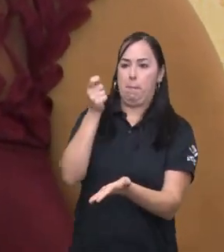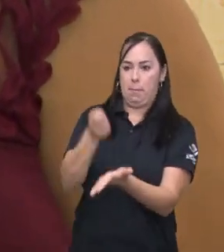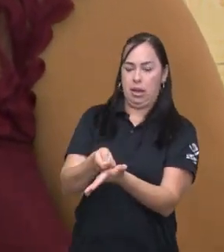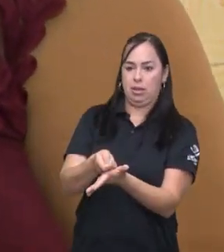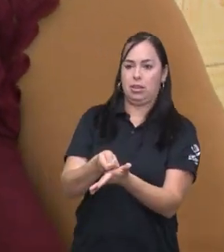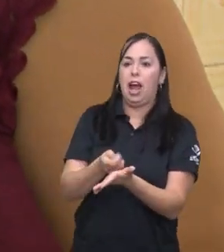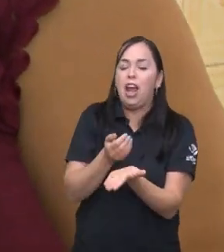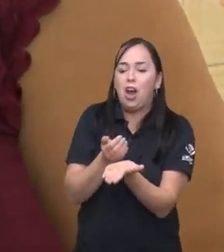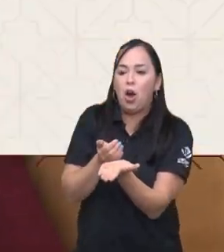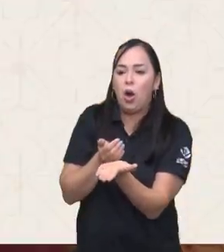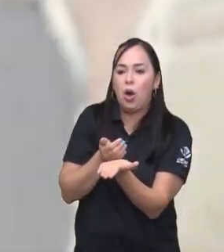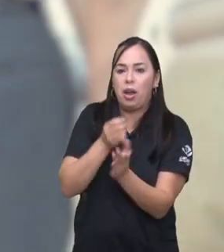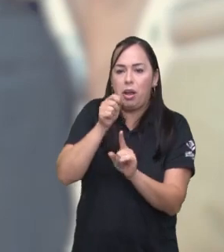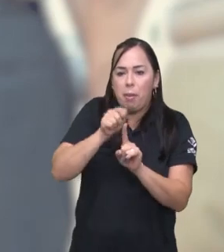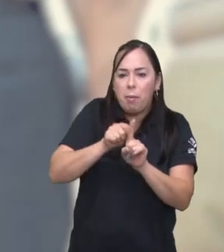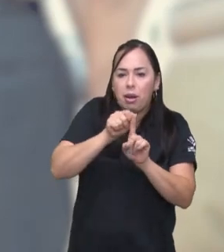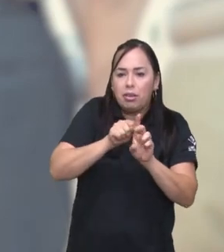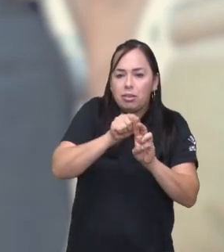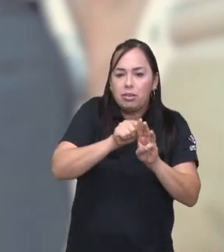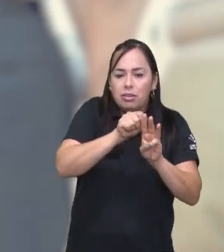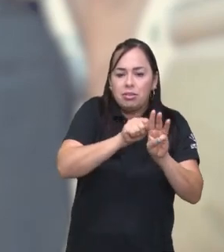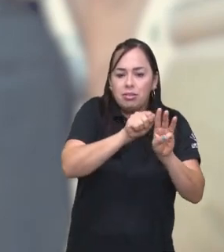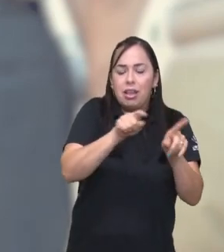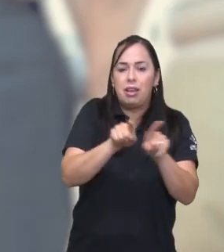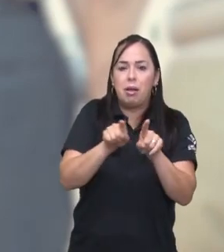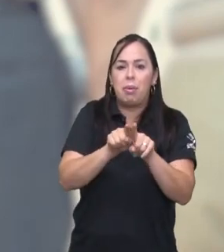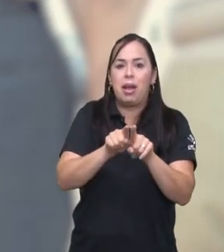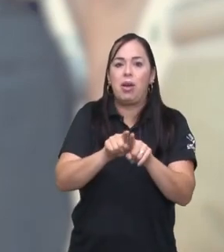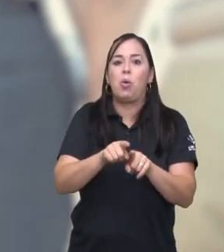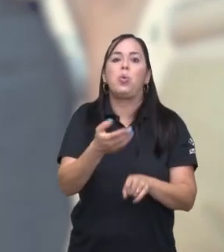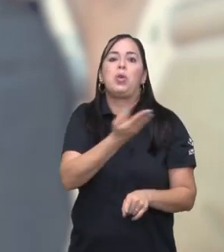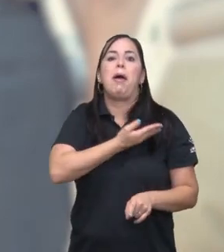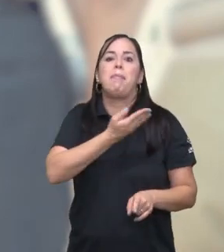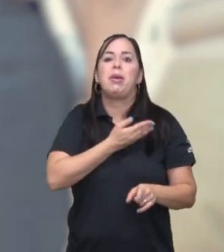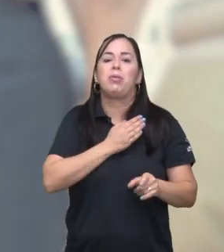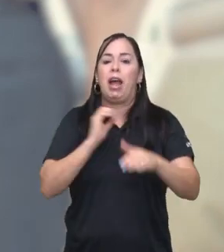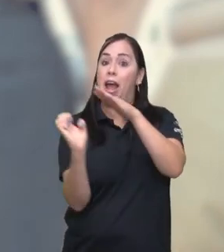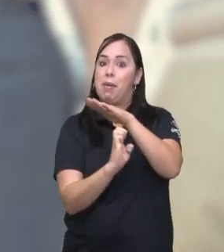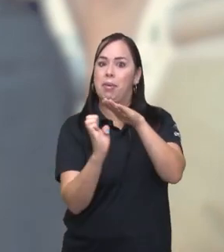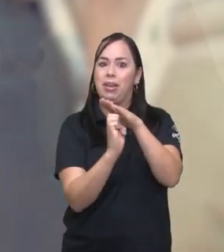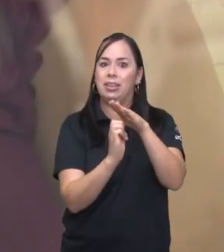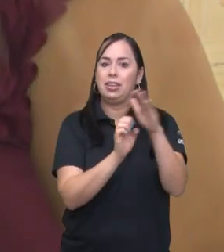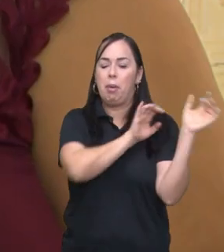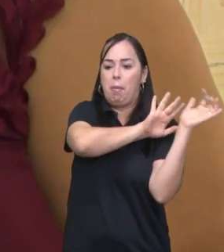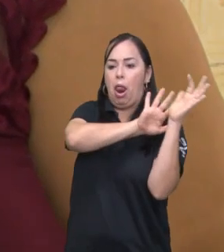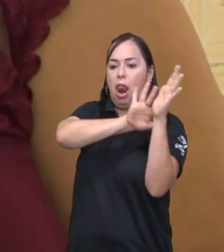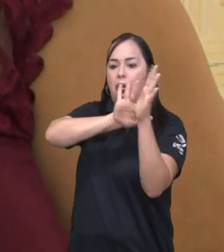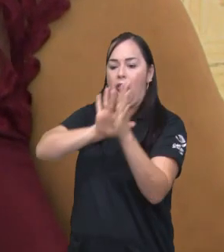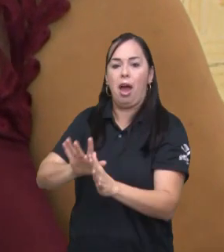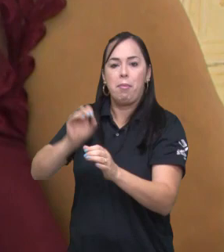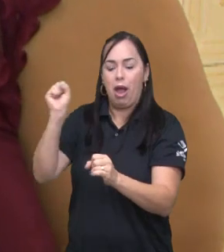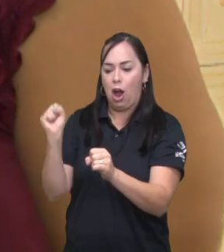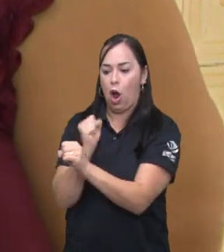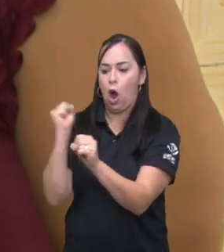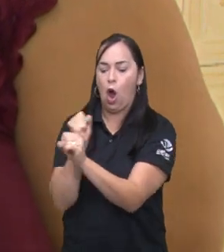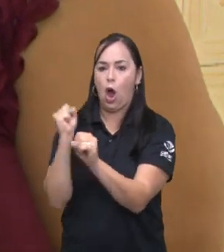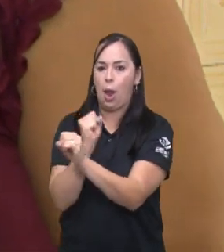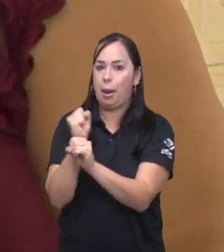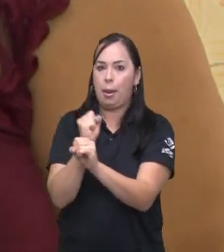entrada, aí começou a pagar. Os colegas dele lá da Ródia fizeram mutirão para vir fazer a nossa casa. Nós pagamos